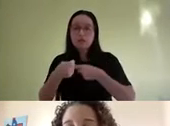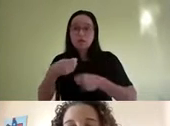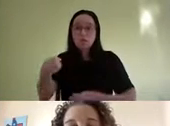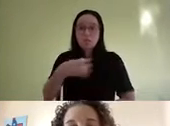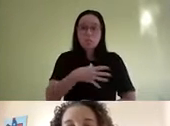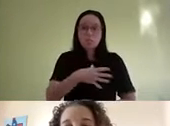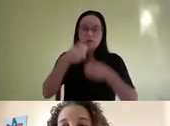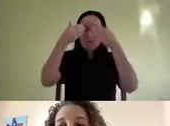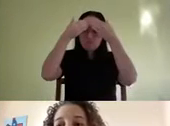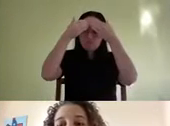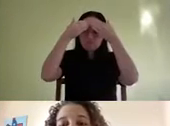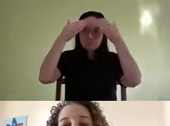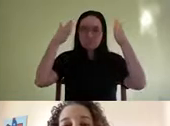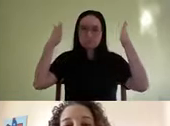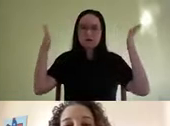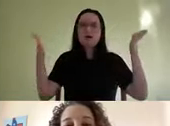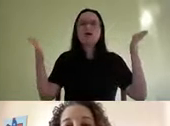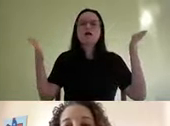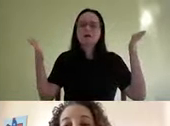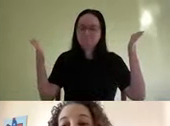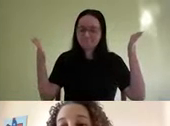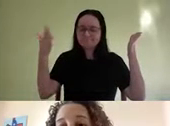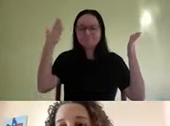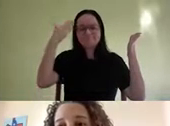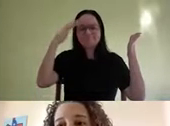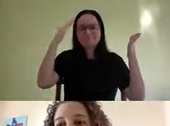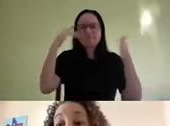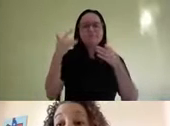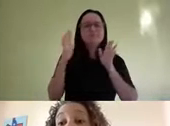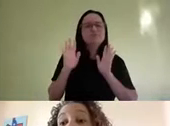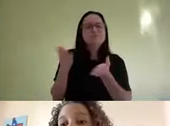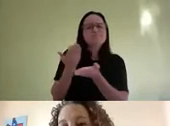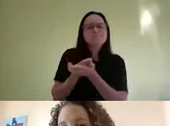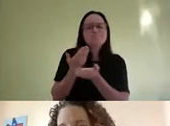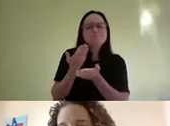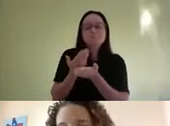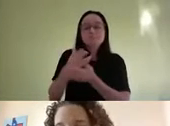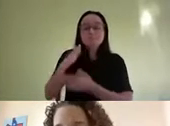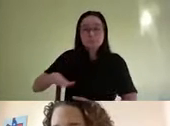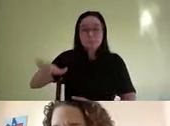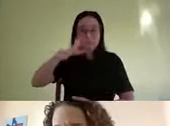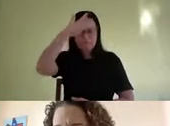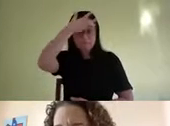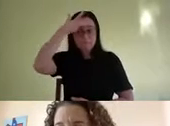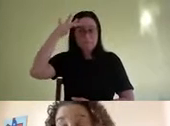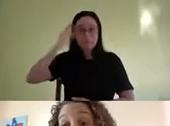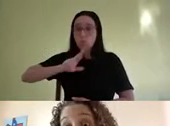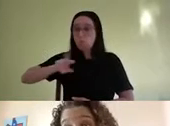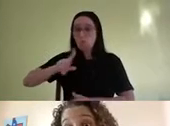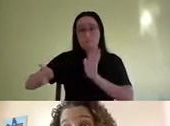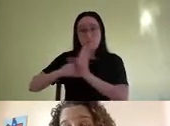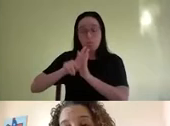caso eu estava estudando com pessoas que não eram somente da área de tecnologia,